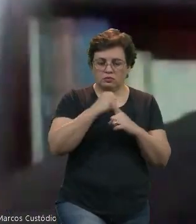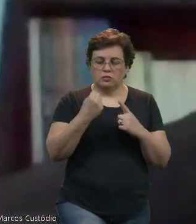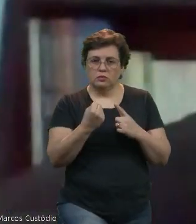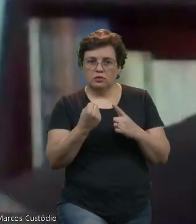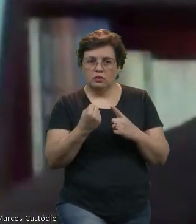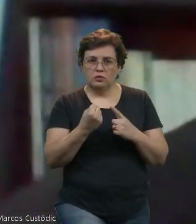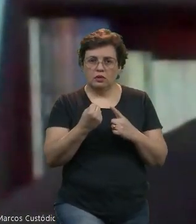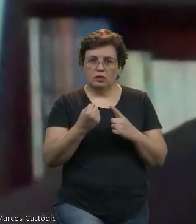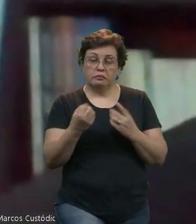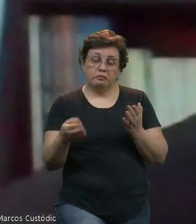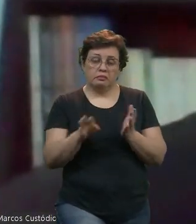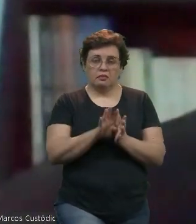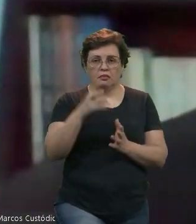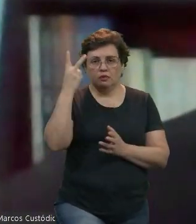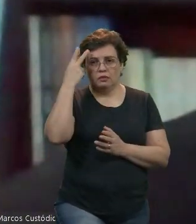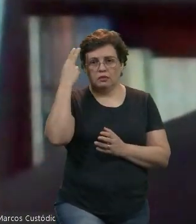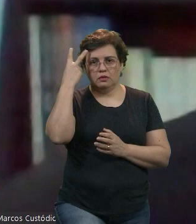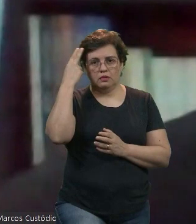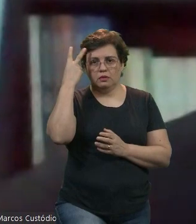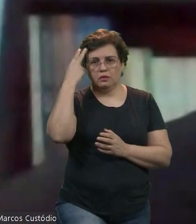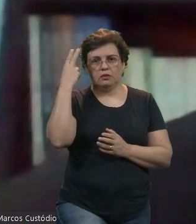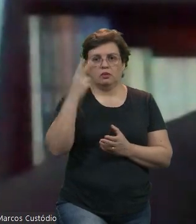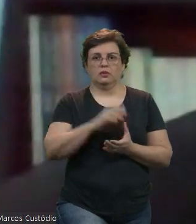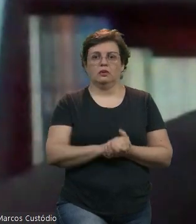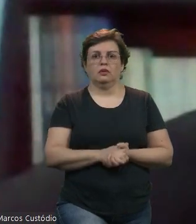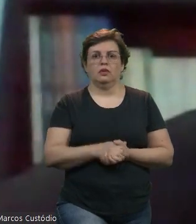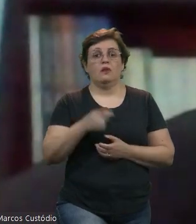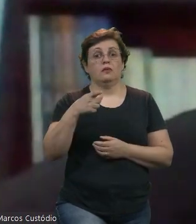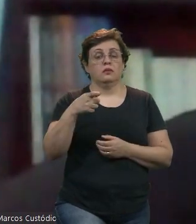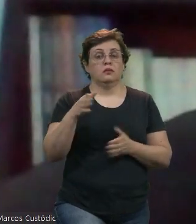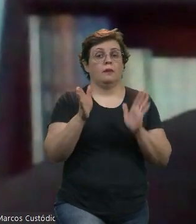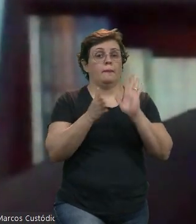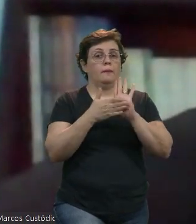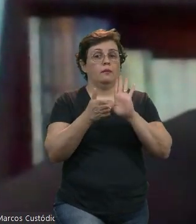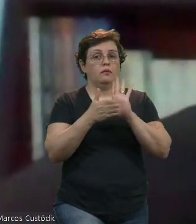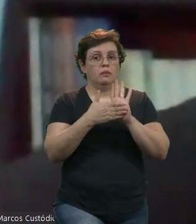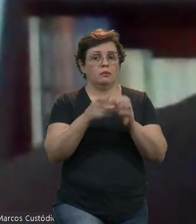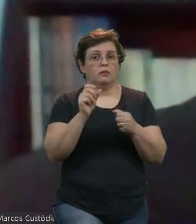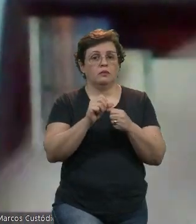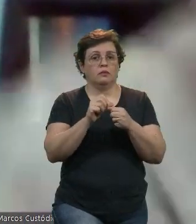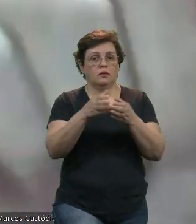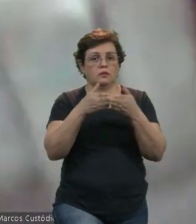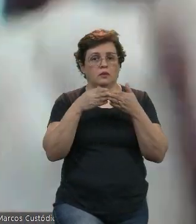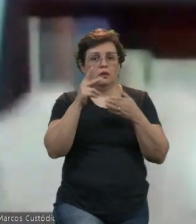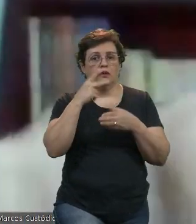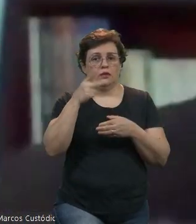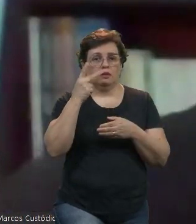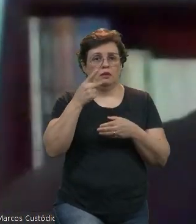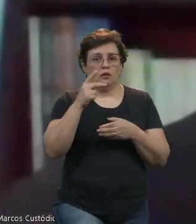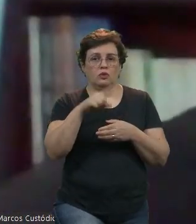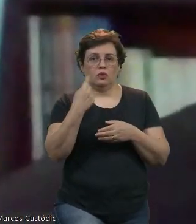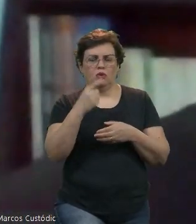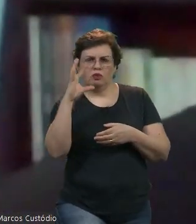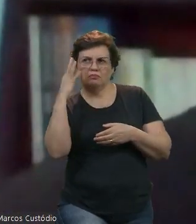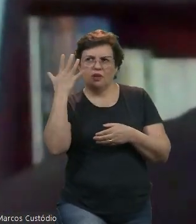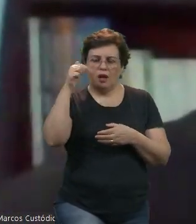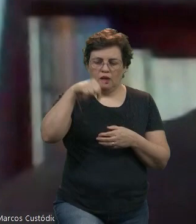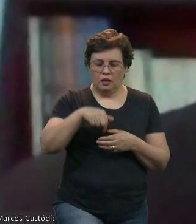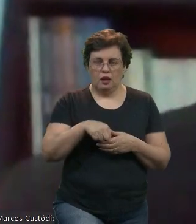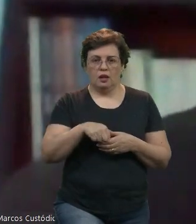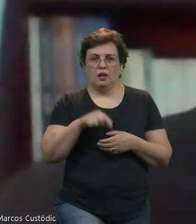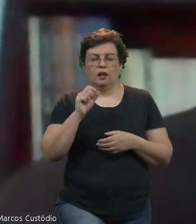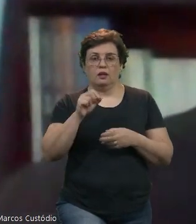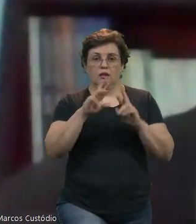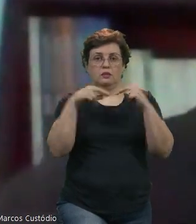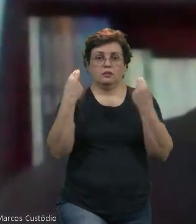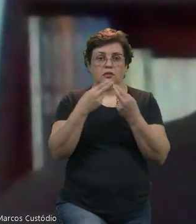está praticamente voltando ao normal. Então, Vossa Excelência está propondo fazer um requerimento verbal e nós vamos decidir aqui, em que as